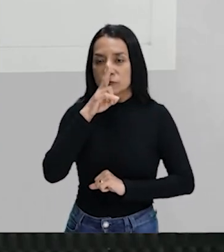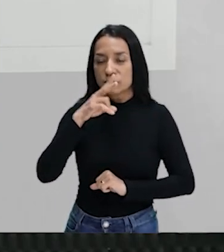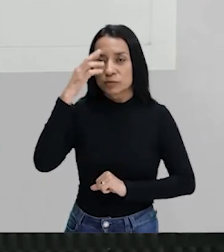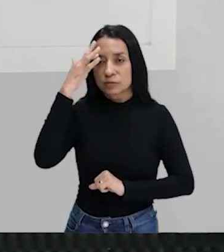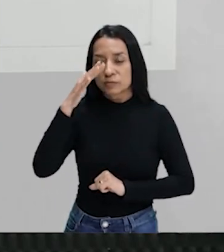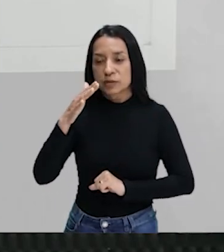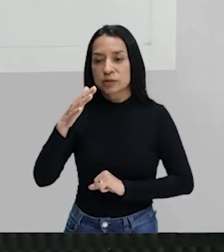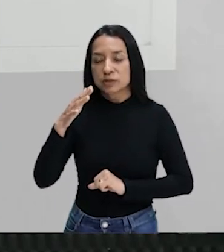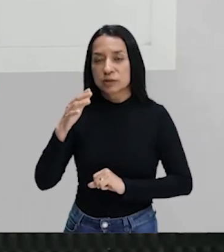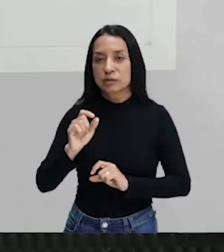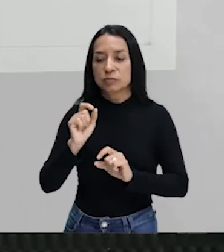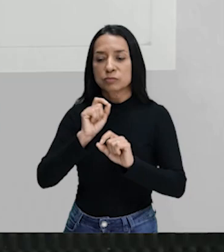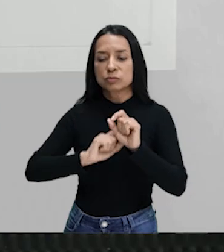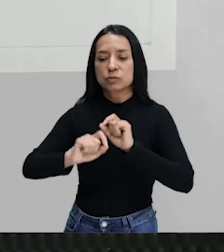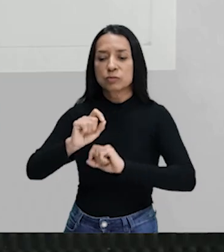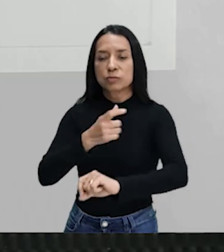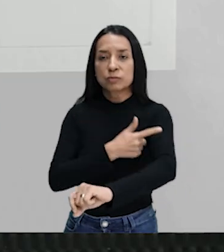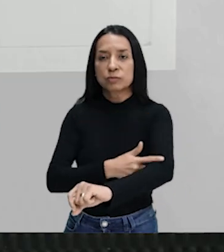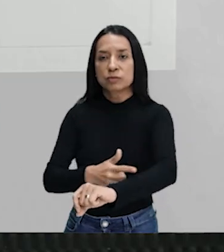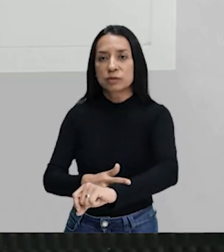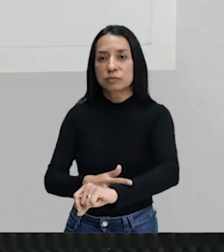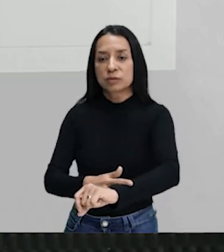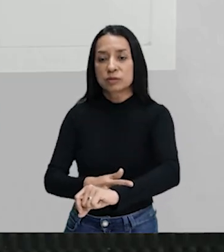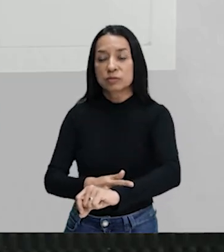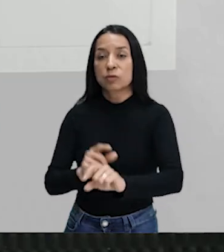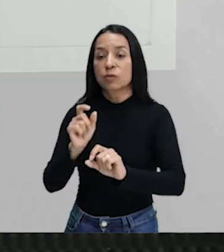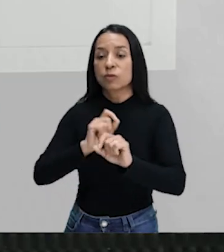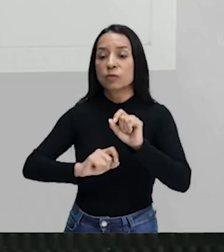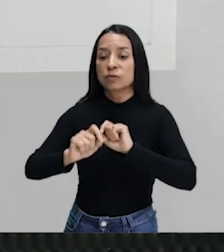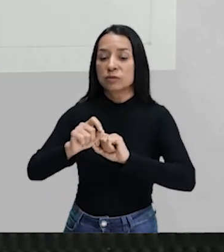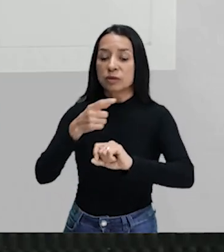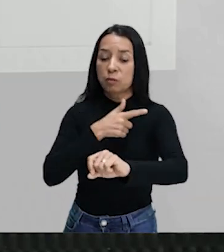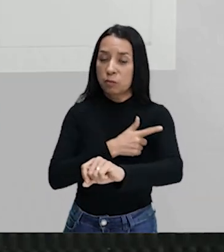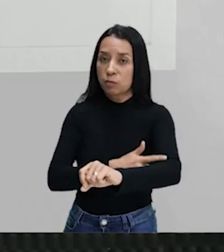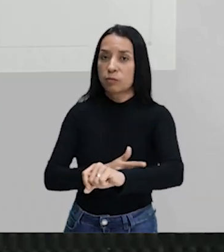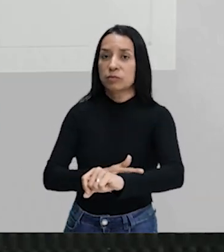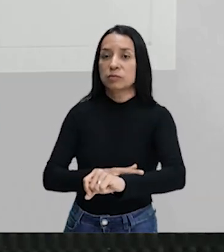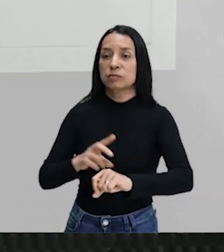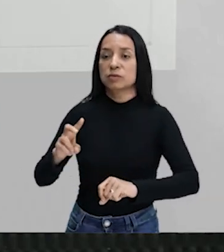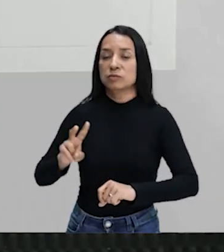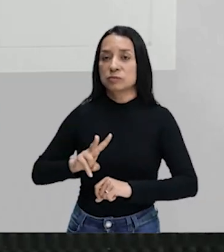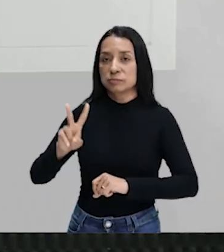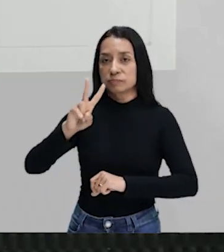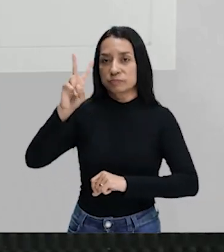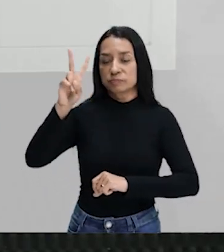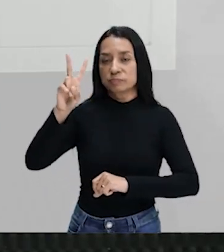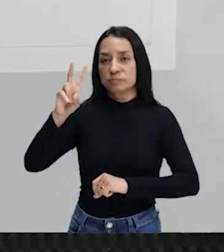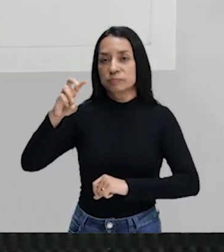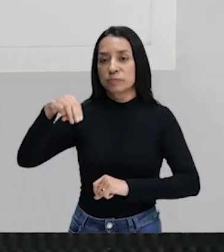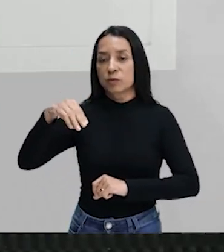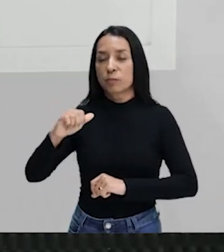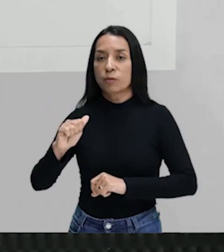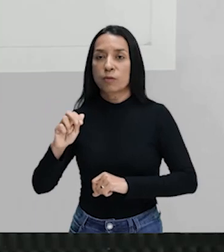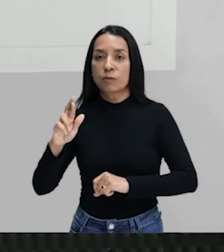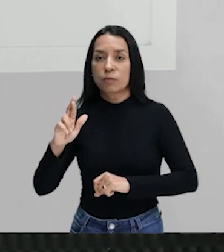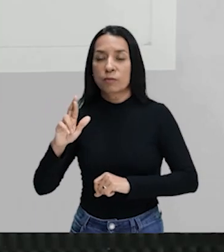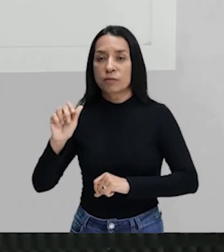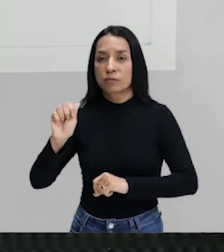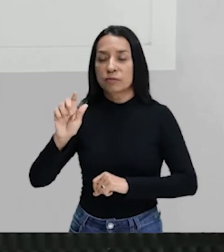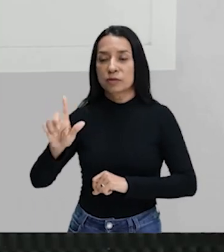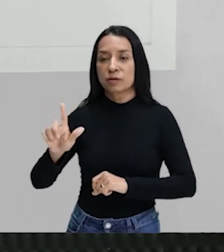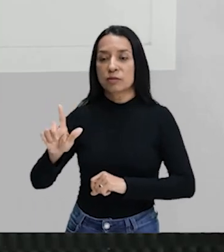sobre o comportamento e, geralmente, esse comportamento moral, dentro da moralidade, que é importante. E aí,